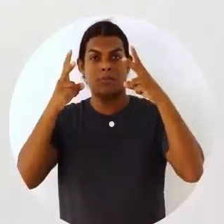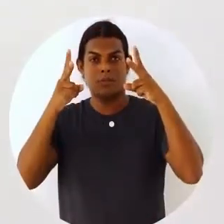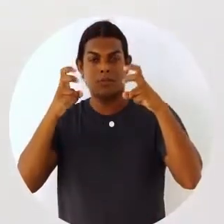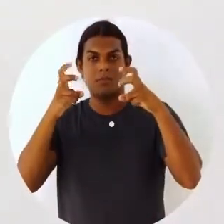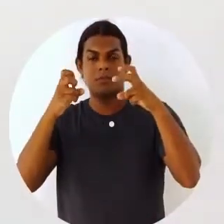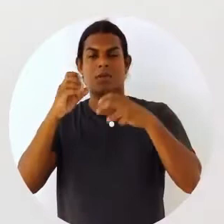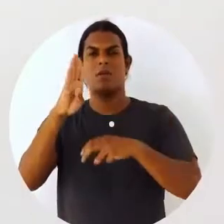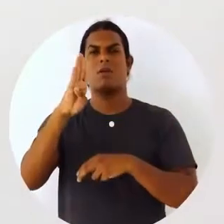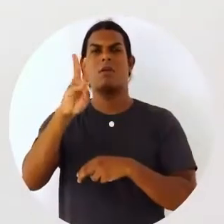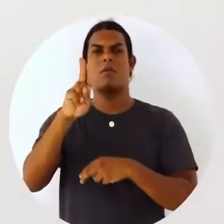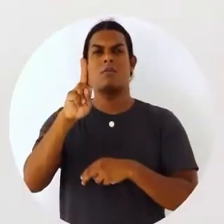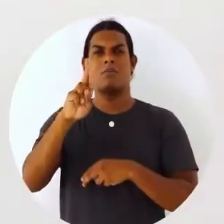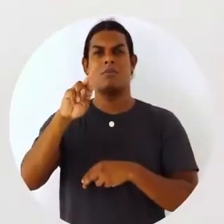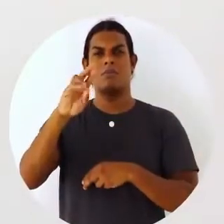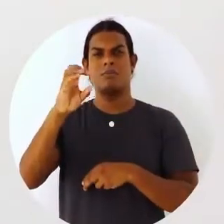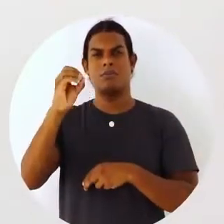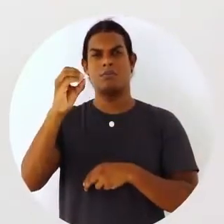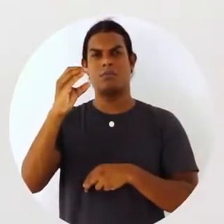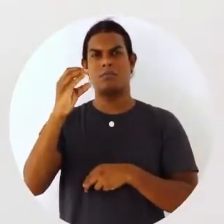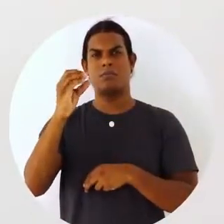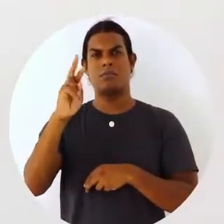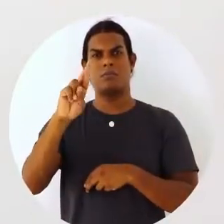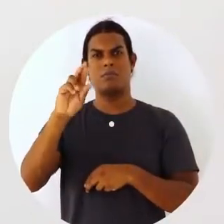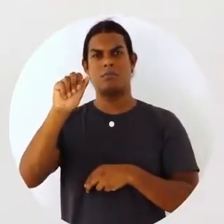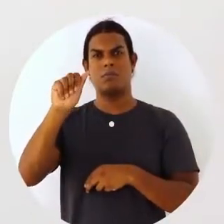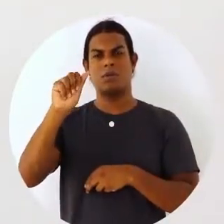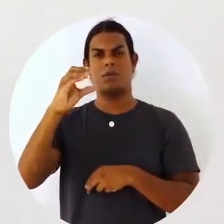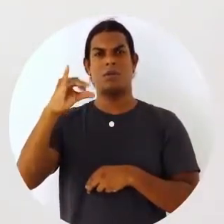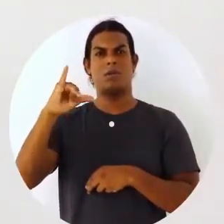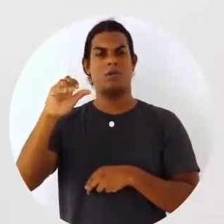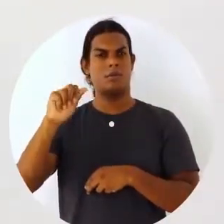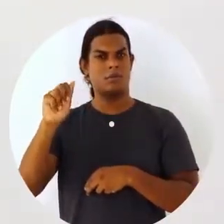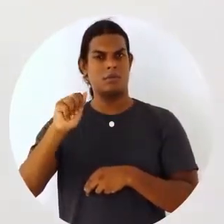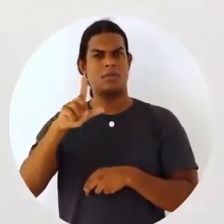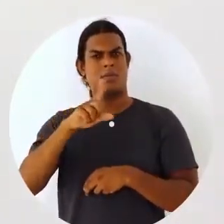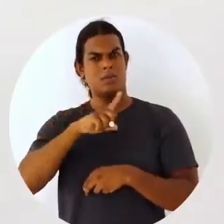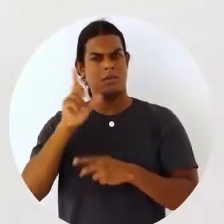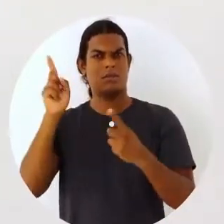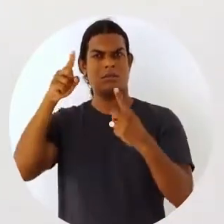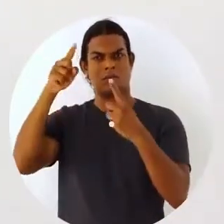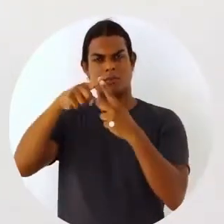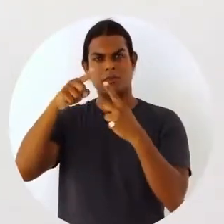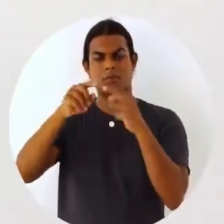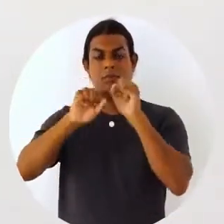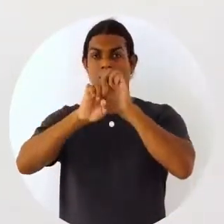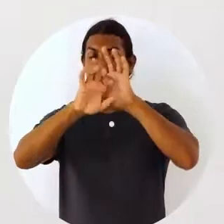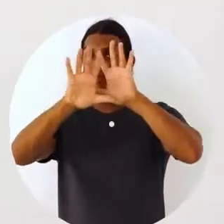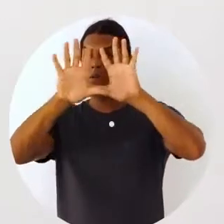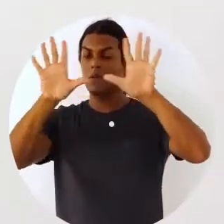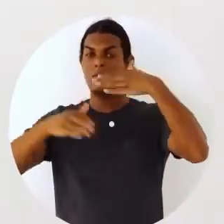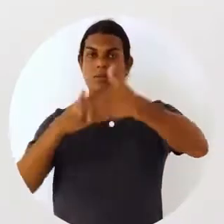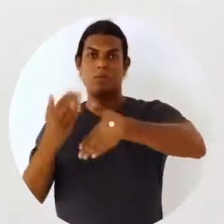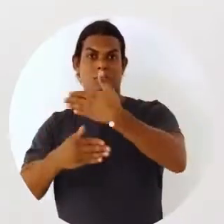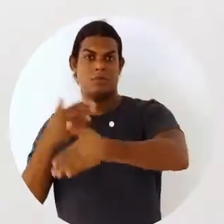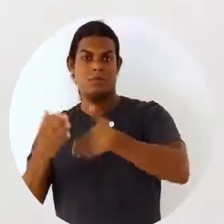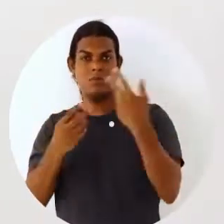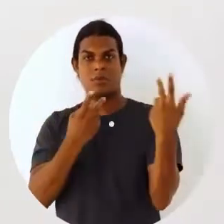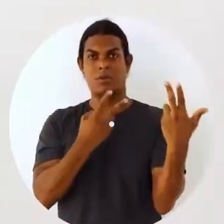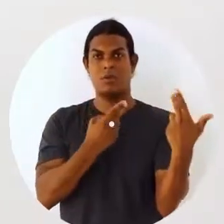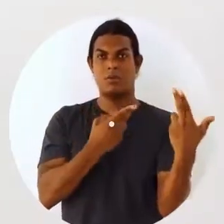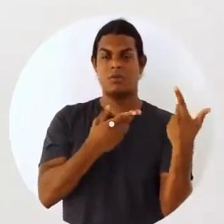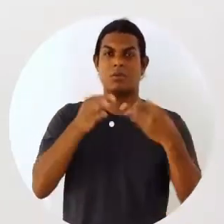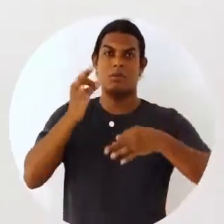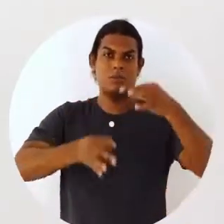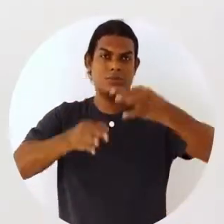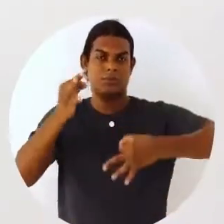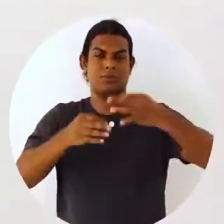burocracia ela tem um motivo claro. O motivo claro dela é promover justiça e igualdade dentro do ambiente organizacional, separando os